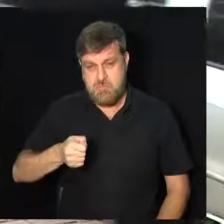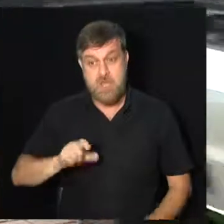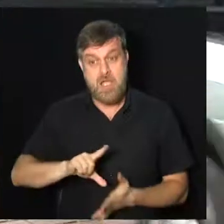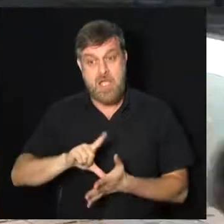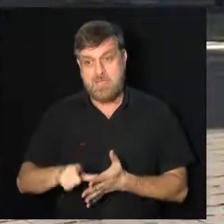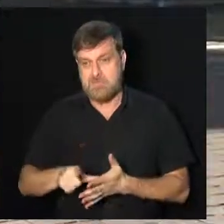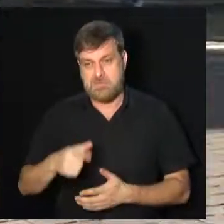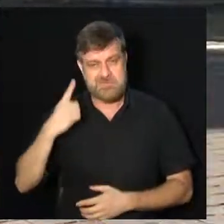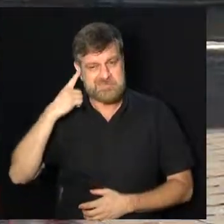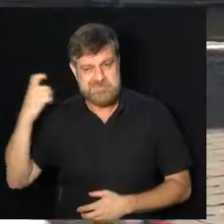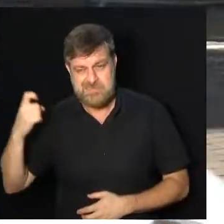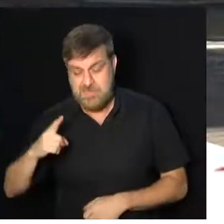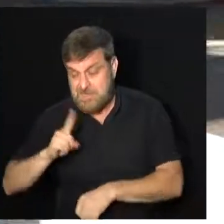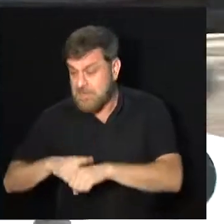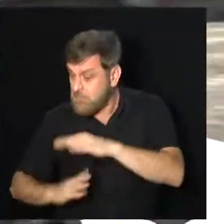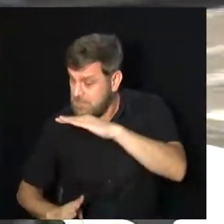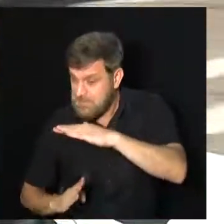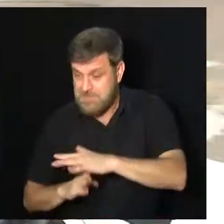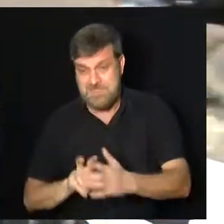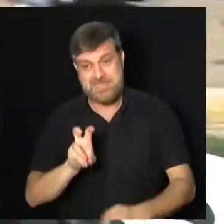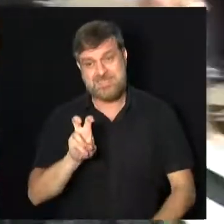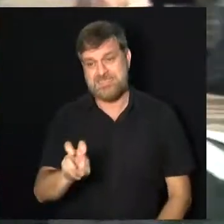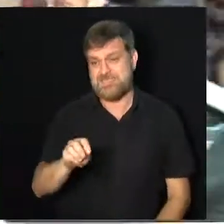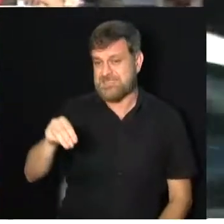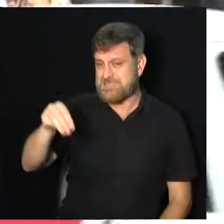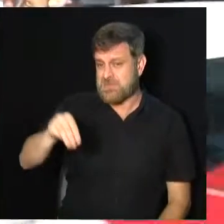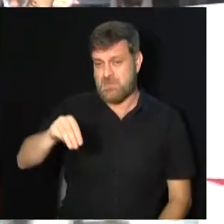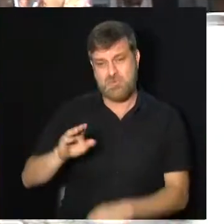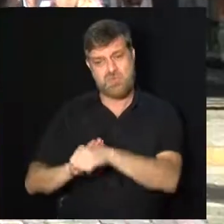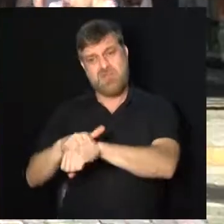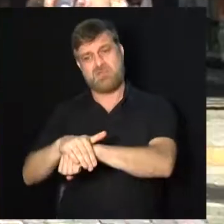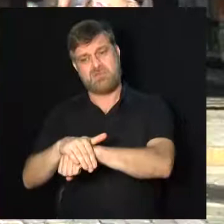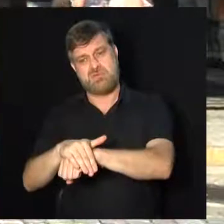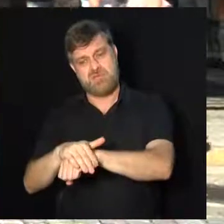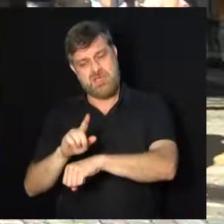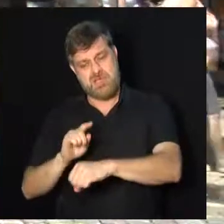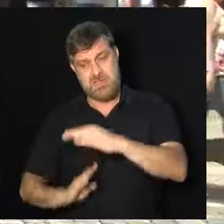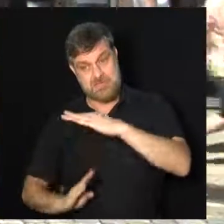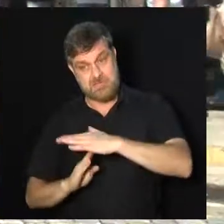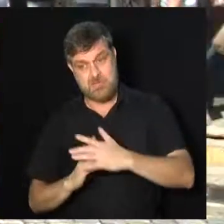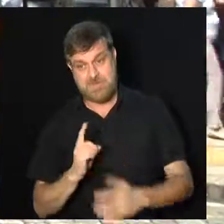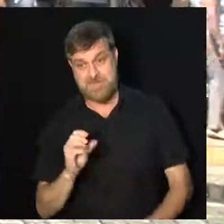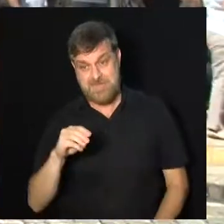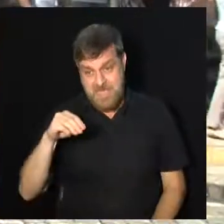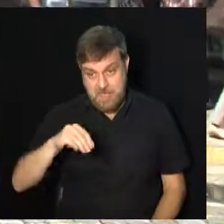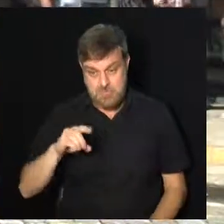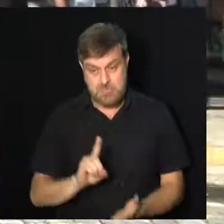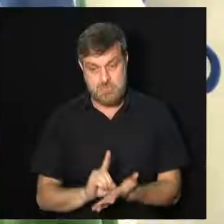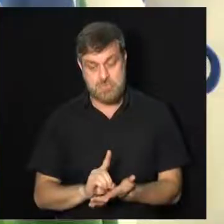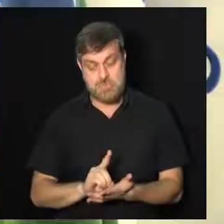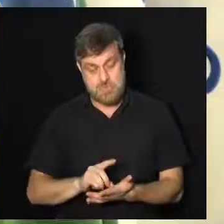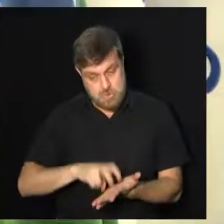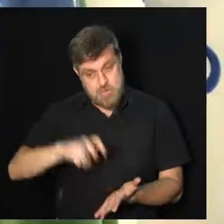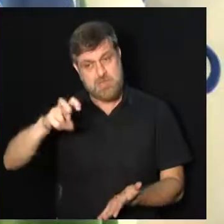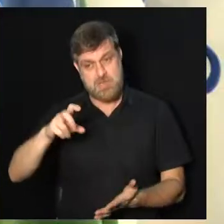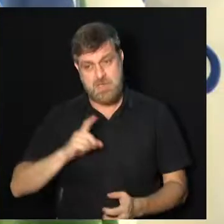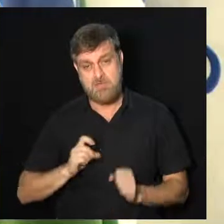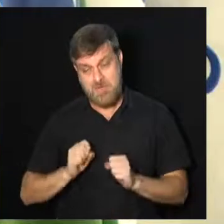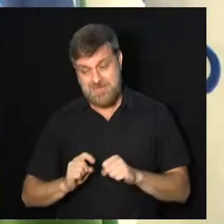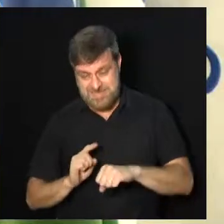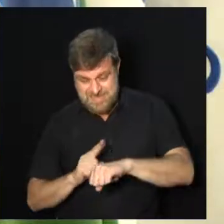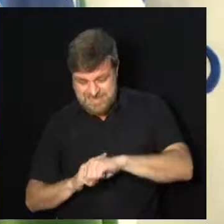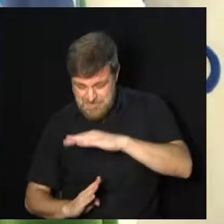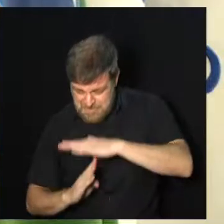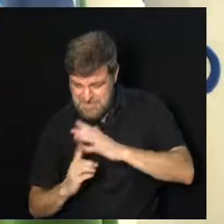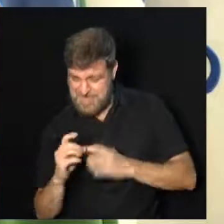após o disparo no prazo de 5 minutos no período noturno e de 10 minutos no período diurno. Há sistemas